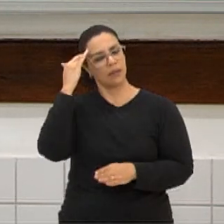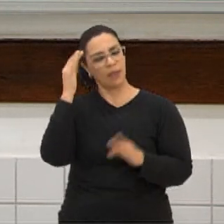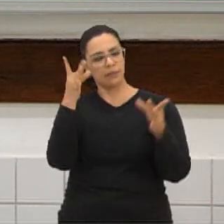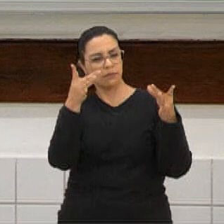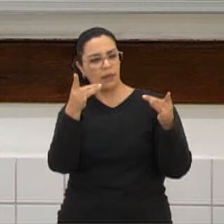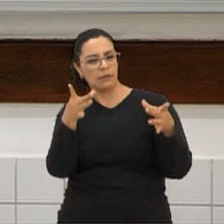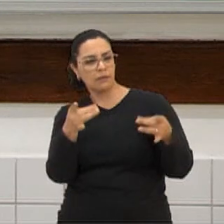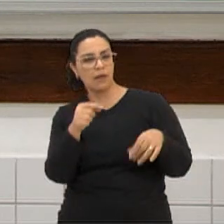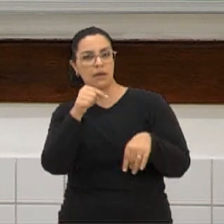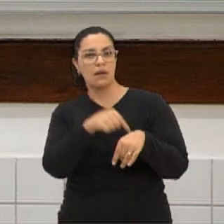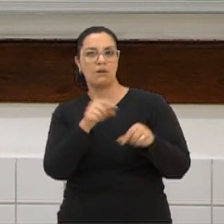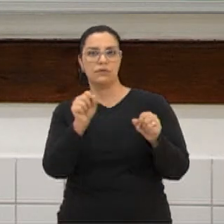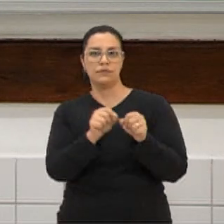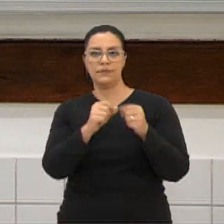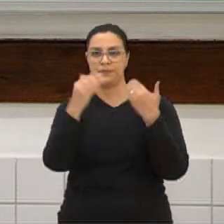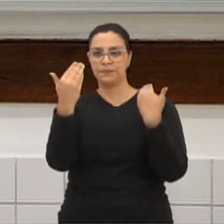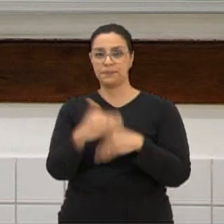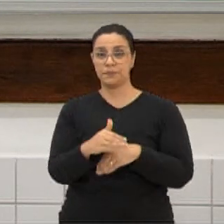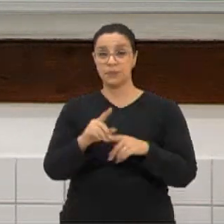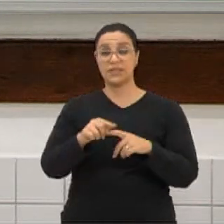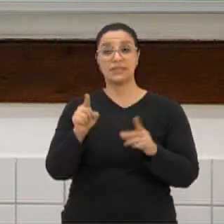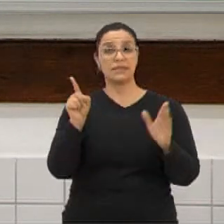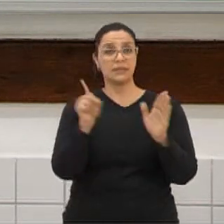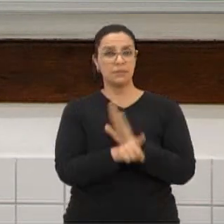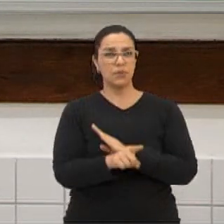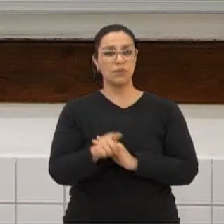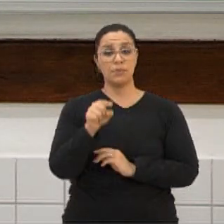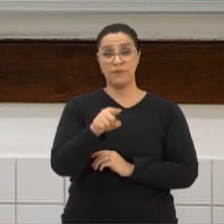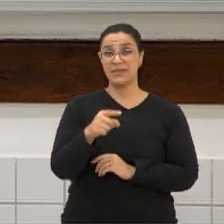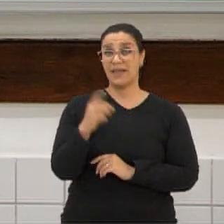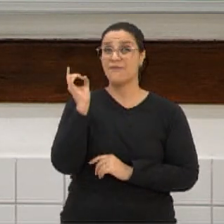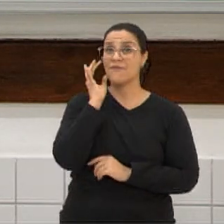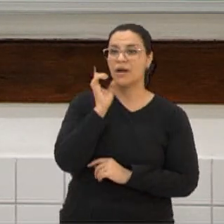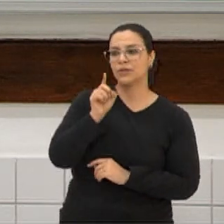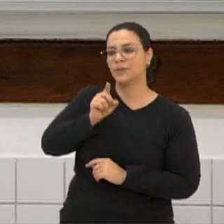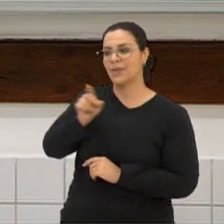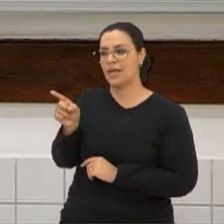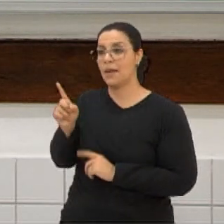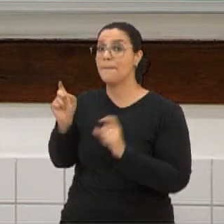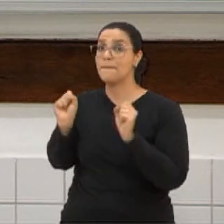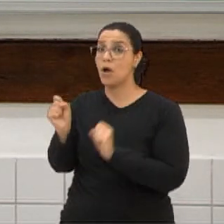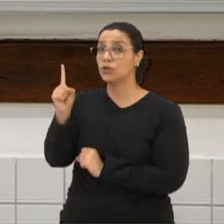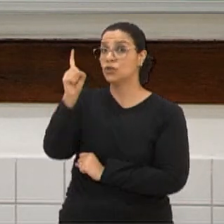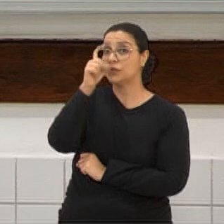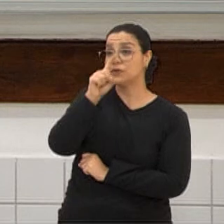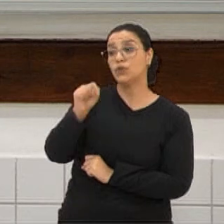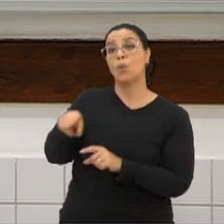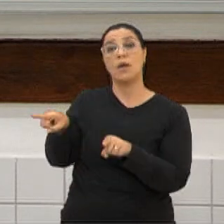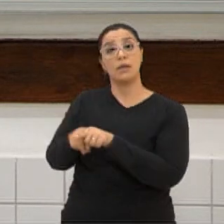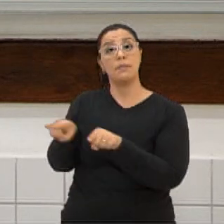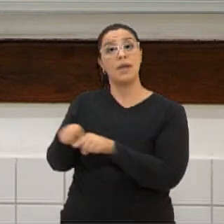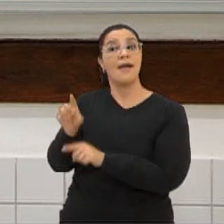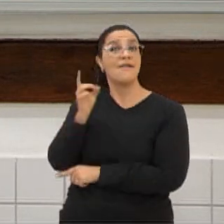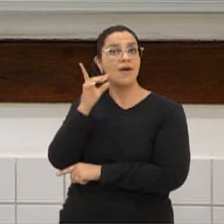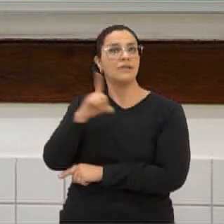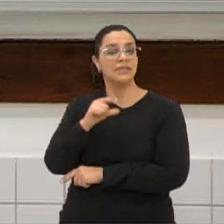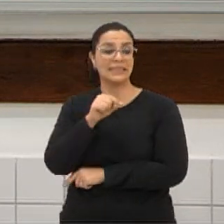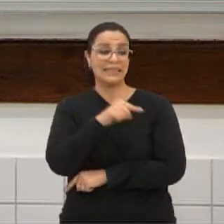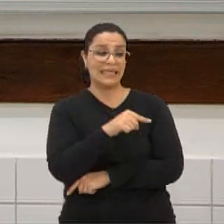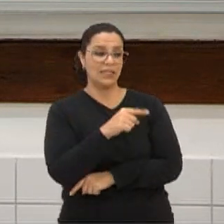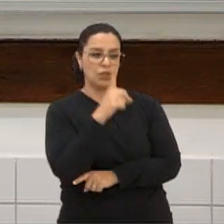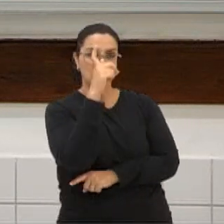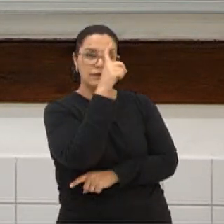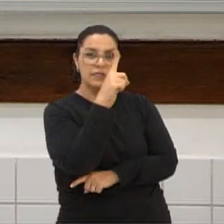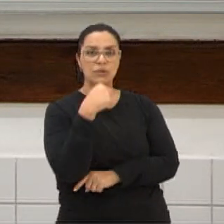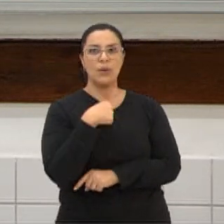hora da resolução da prova. Porque se uma questão para você está fácil, talvez para o seu colega também esteja fácil. Se uma questão está